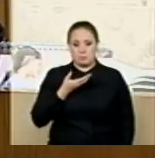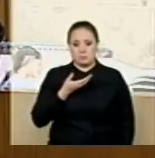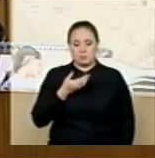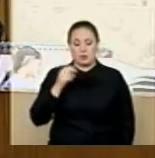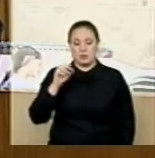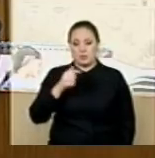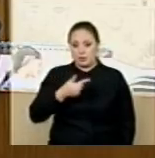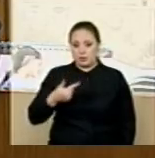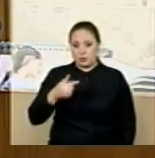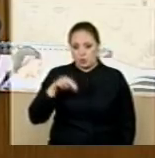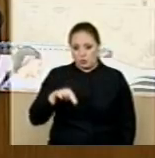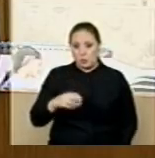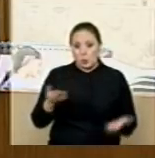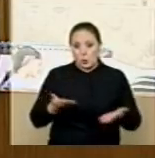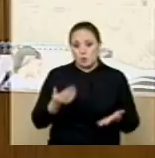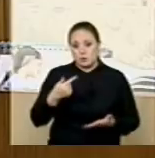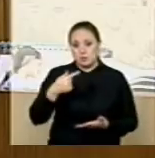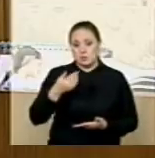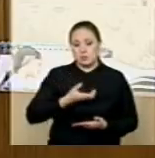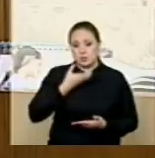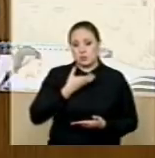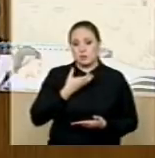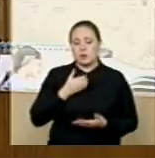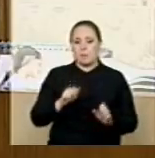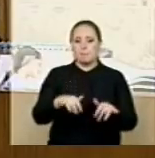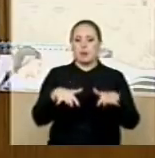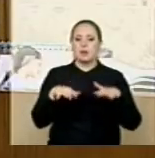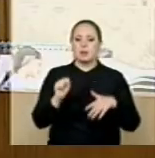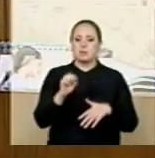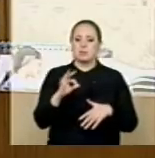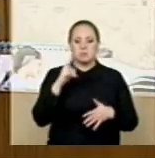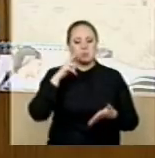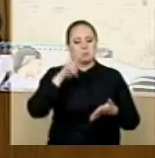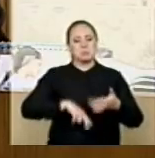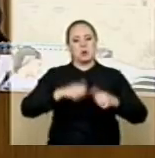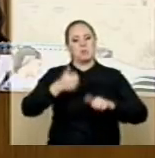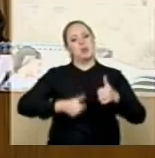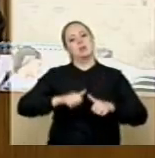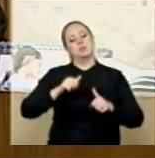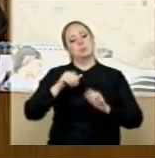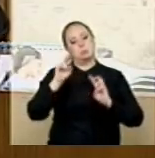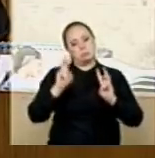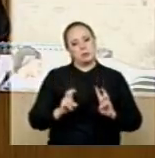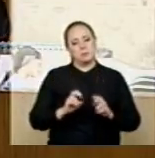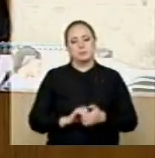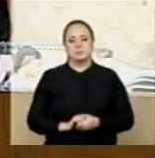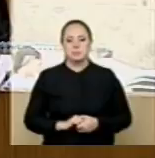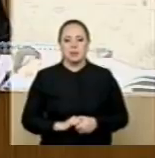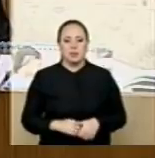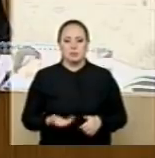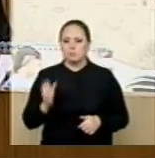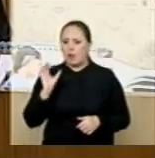7 de dezembro, o plenário do Supremo Tribunal Federal já examina o tema. A